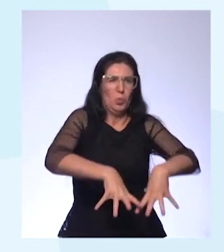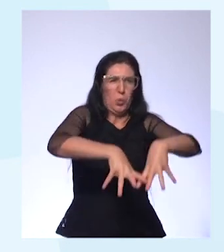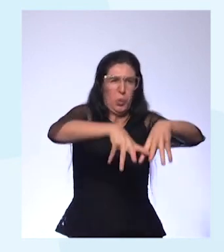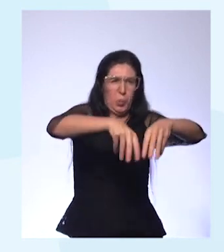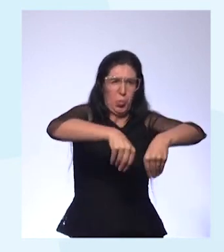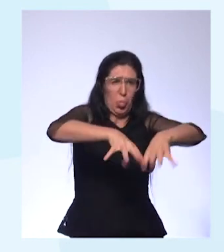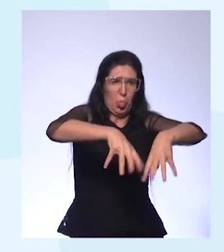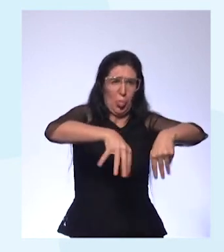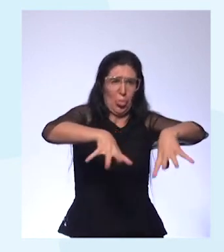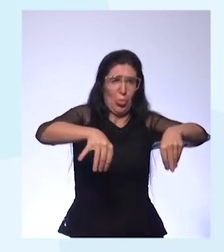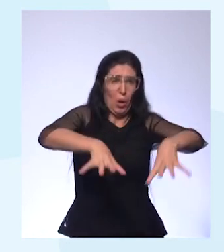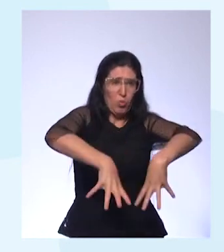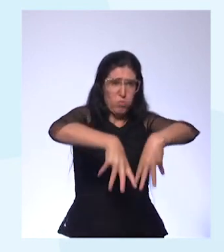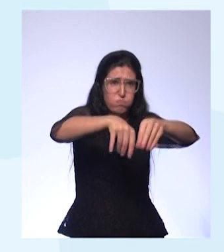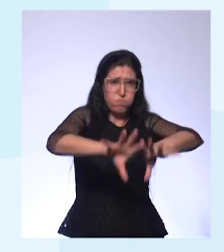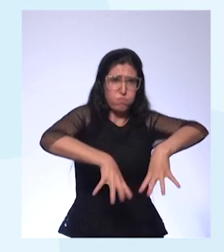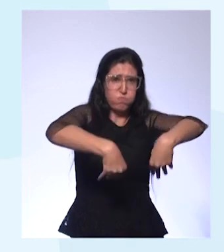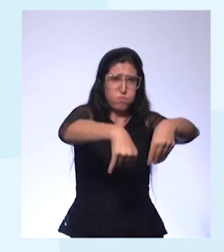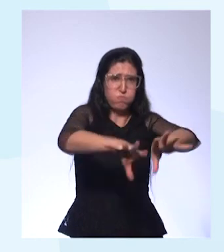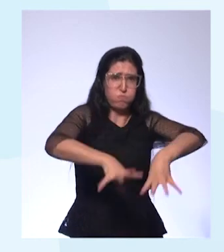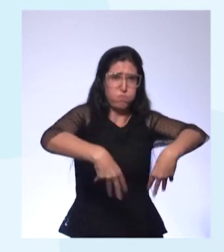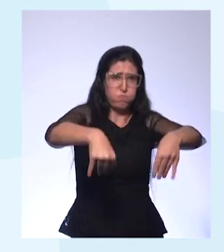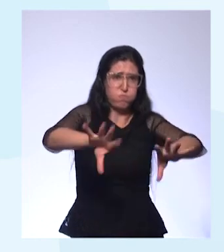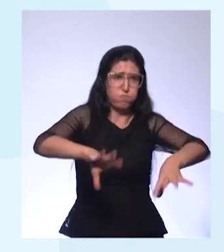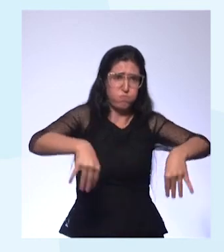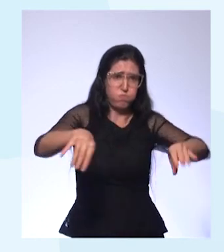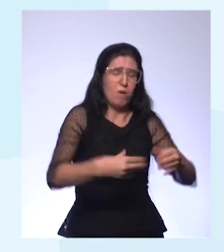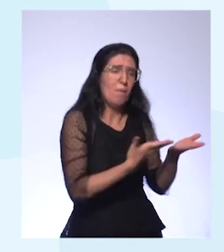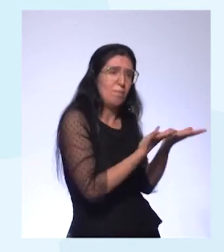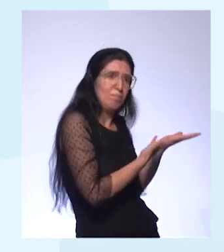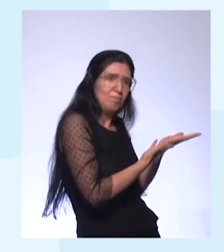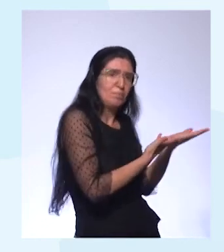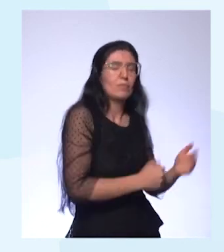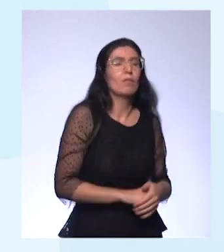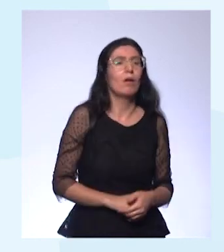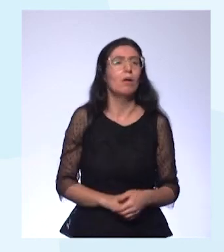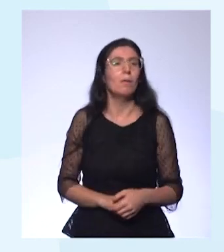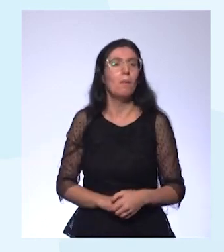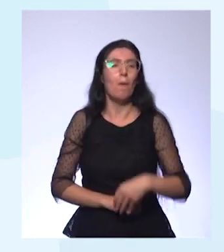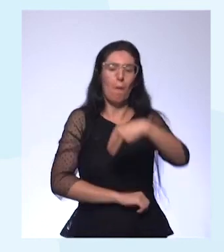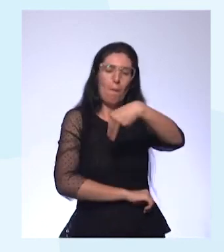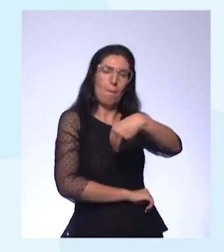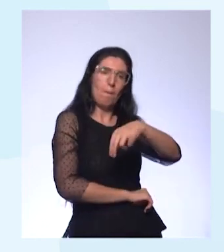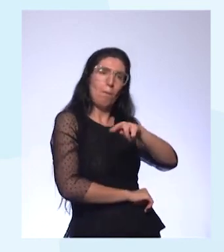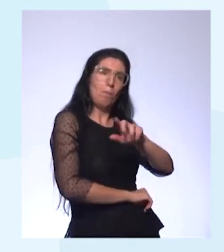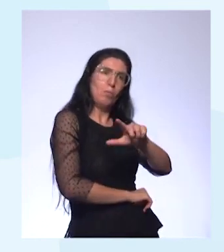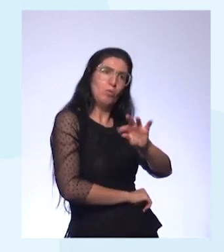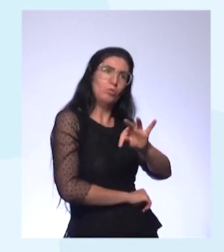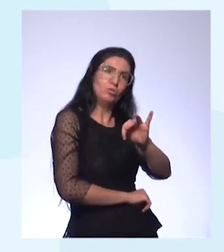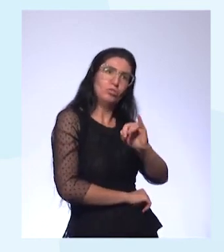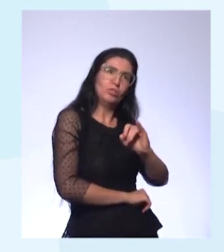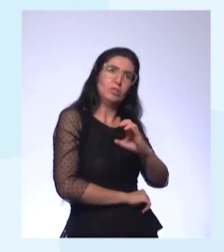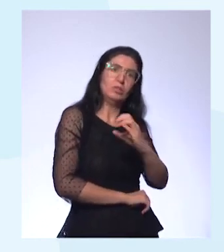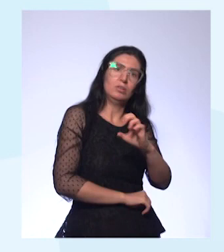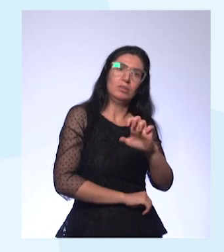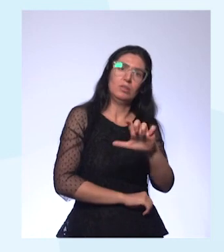que os musgos aí são briófitas, né? Que são organismos multicelulares que não ultrapassam mais do que 30 centímetros. Por quê? Porque